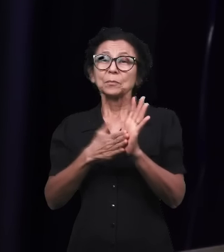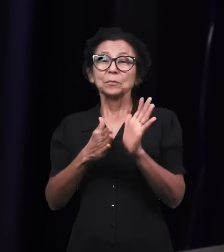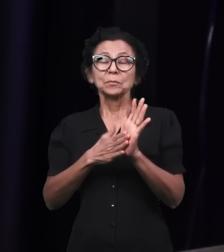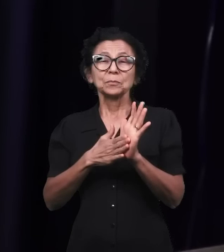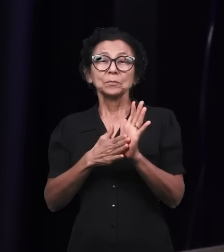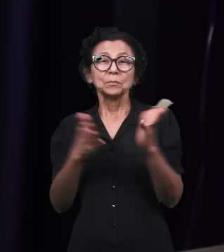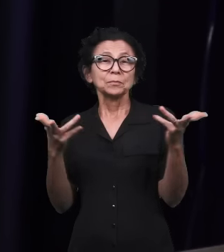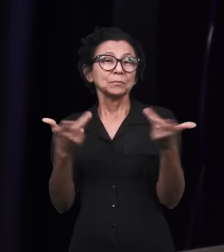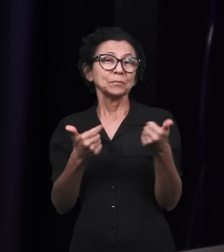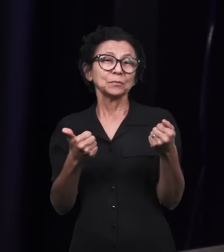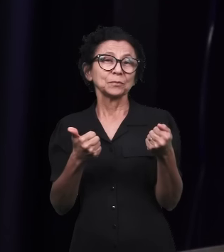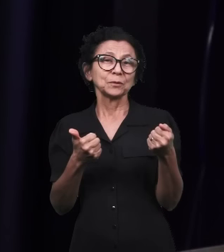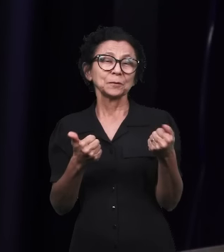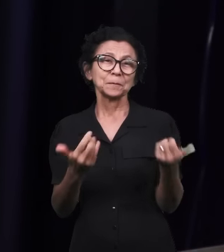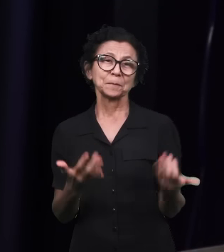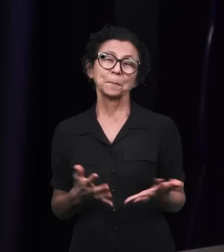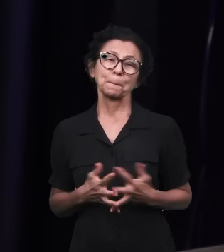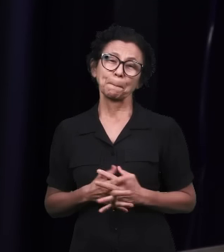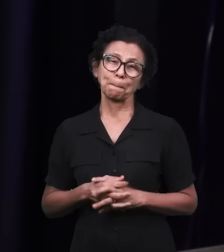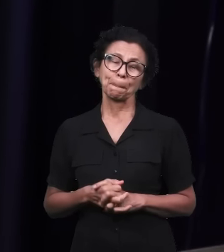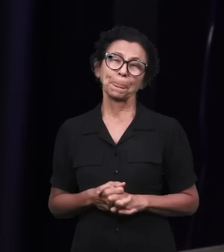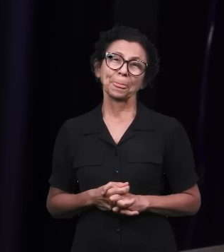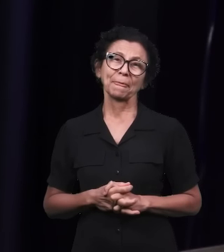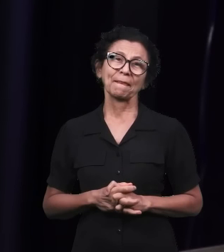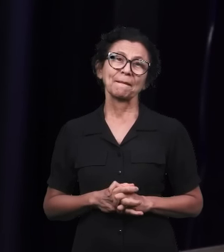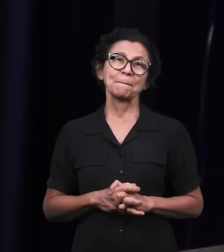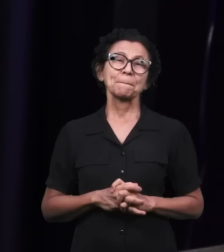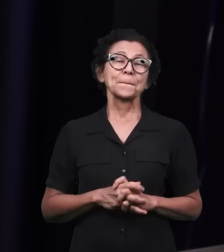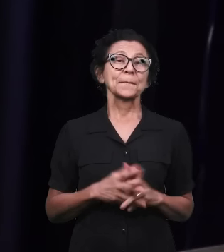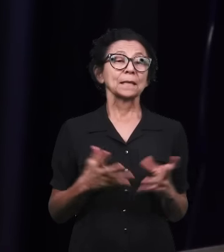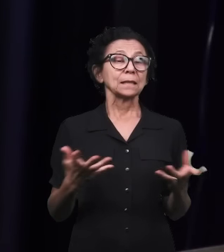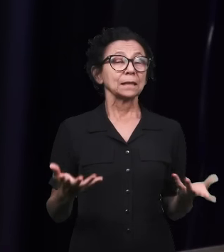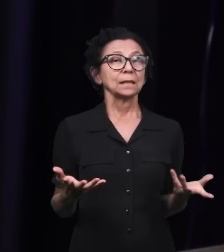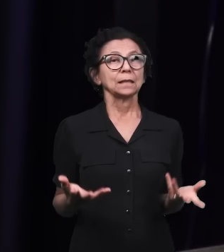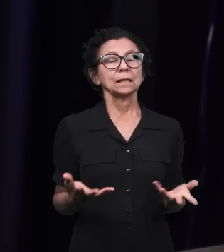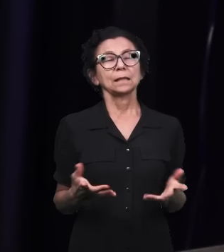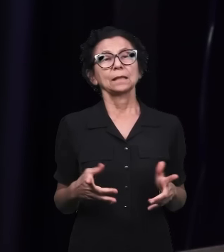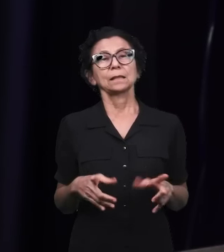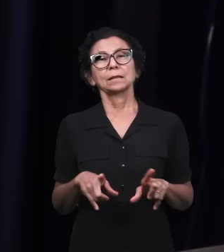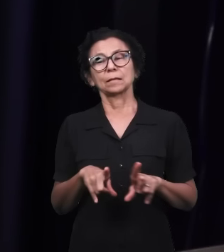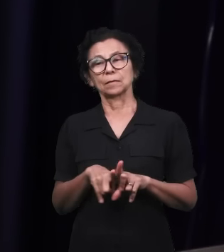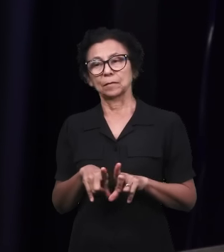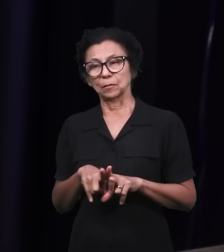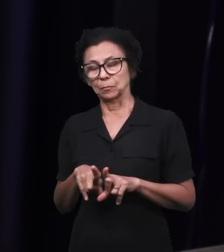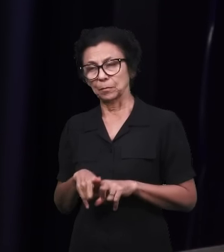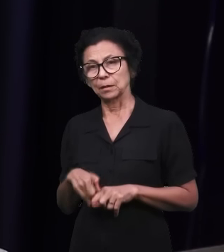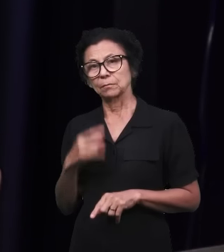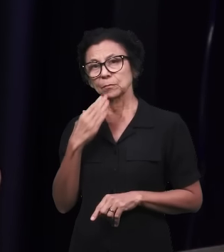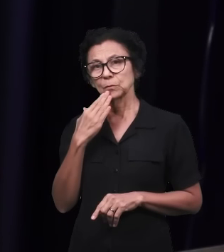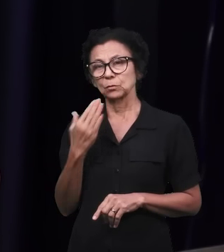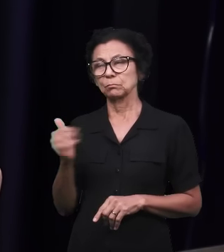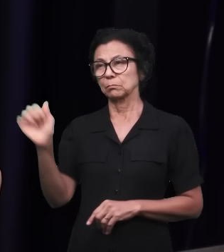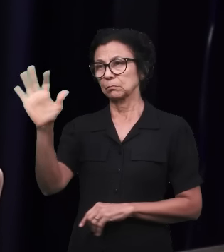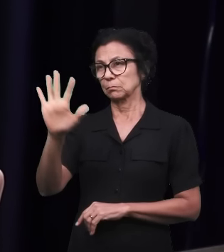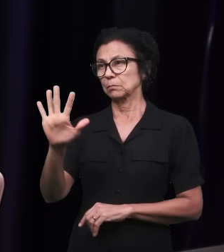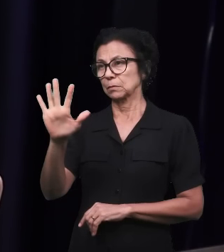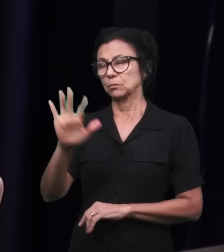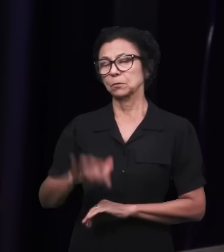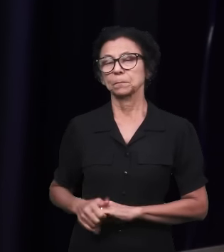não olha o merecimento. E é o que eu gostaria até que passasse o próximo quadro, pastor Alex, para nós